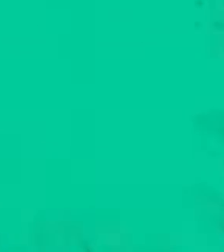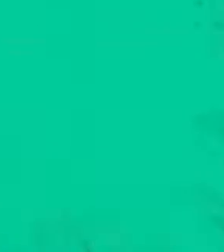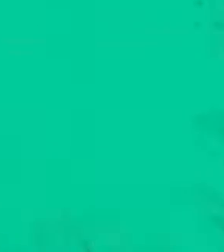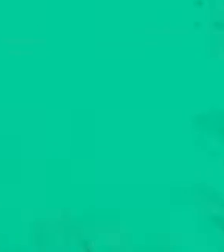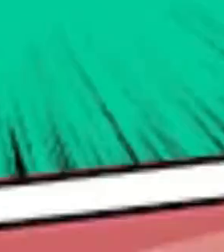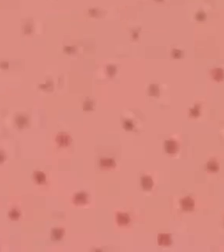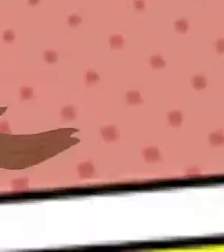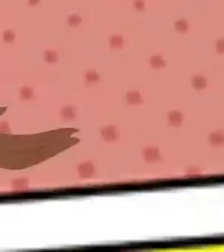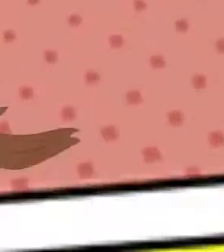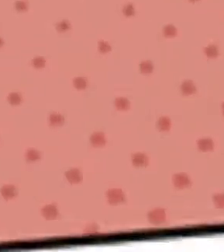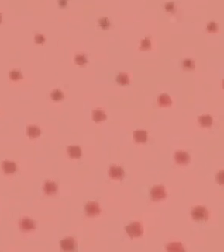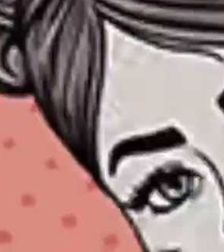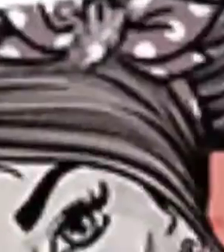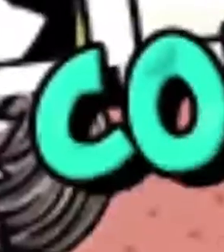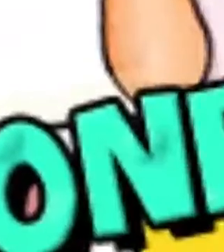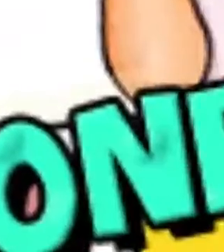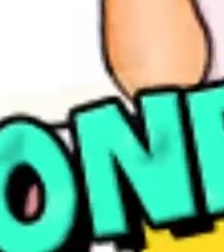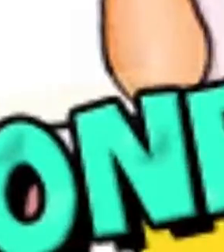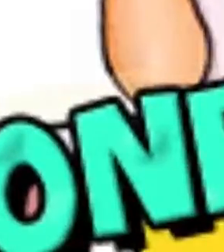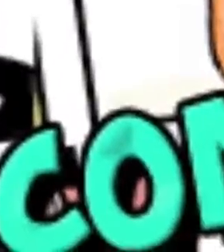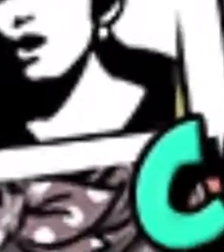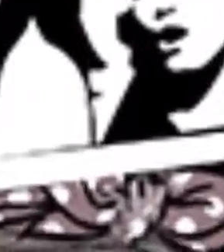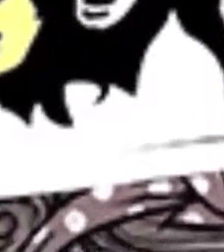estamos sós. Podemos ser o que